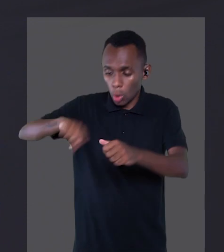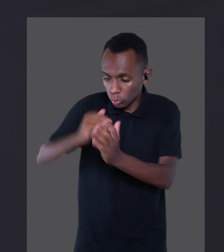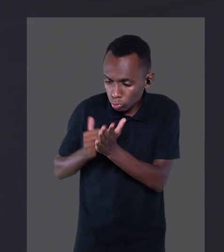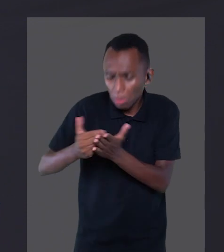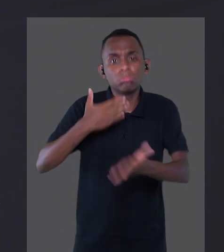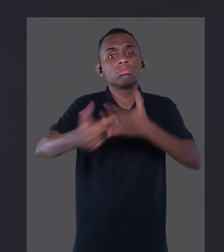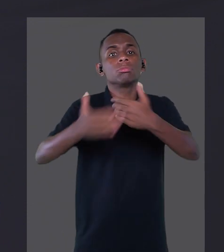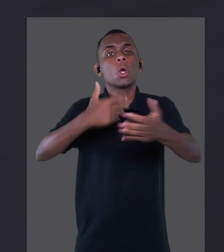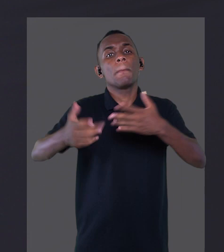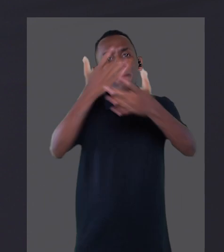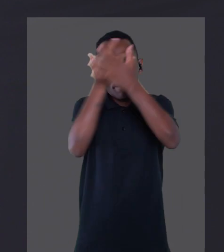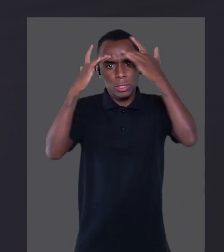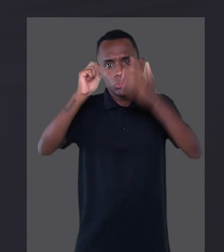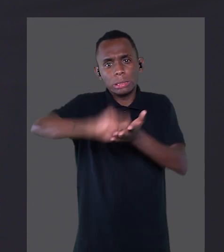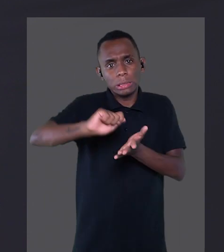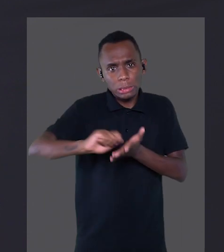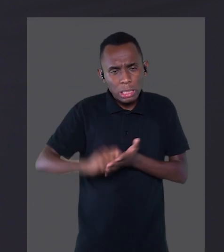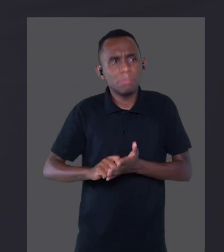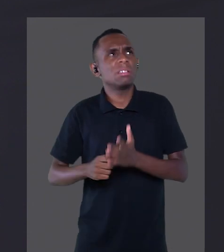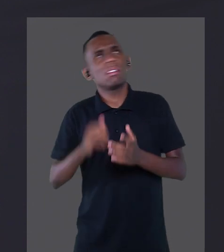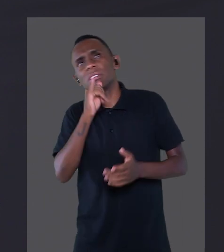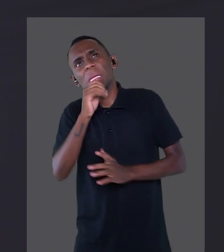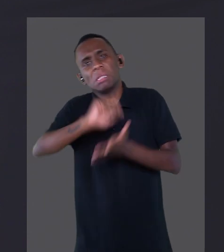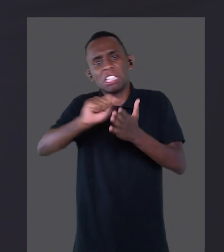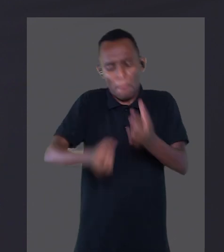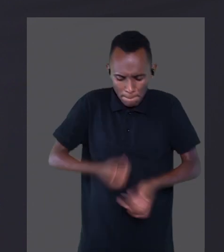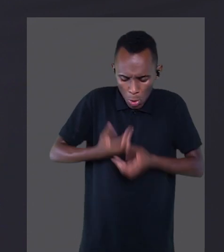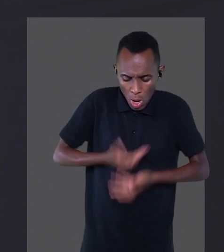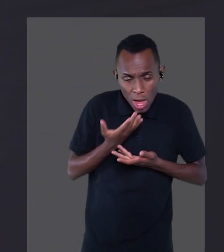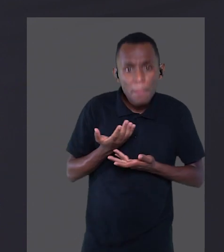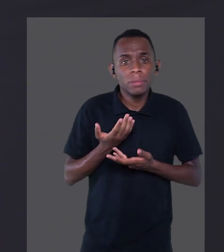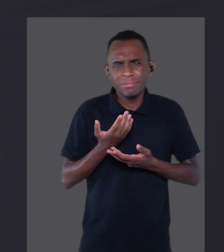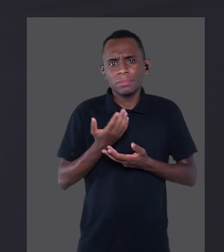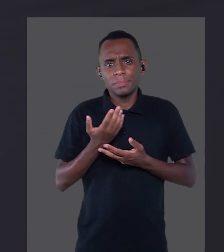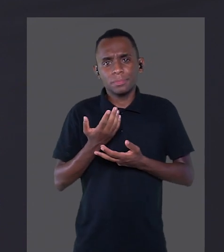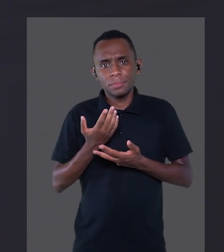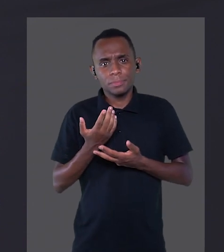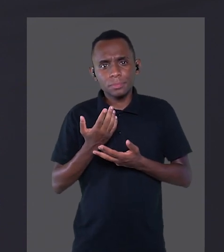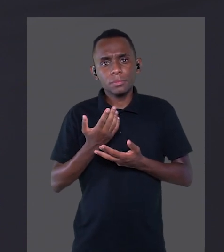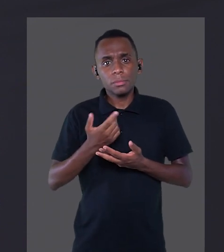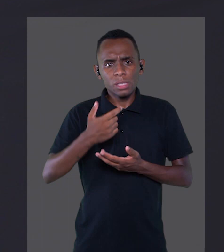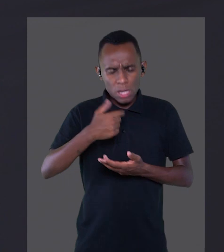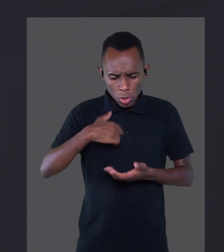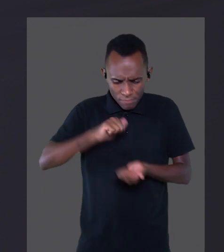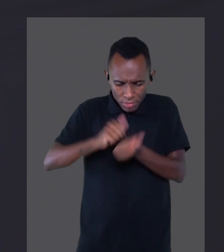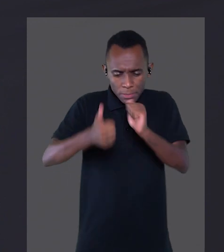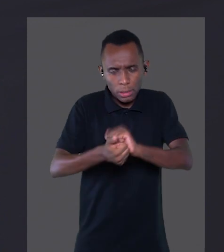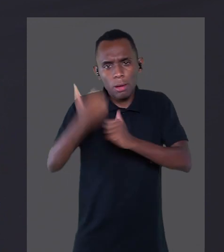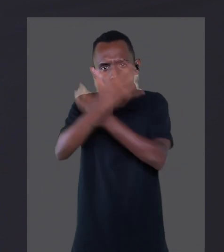qualquer pessoa que escreva poemas, que fala, não, então eu vou musicar,